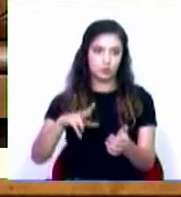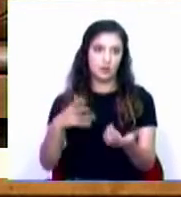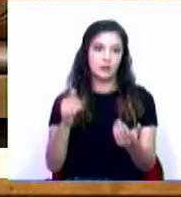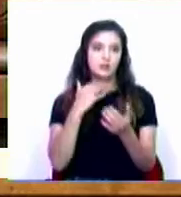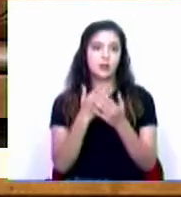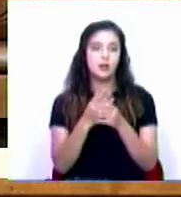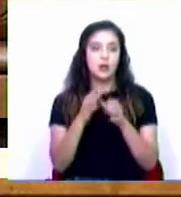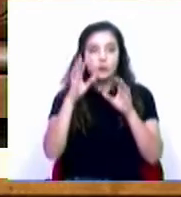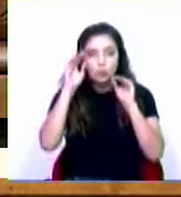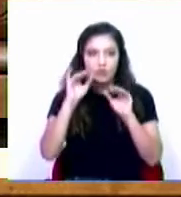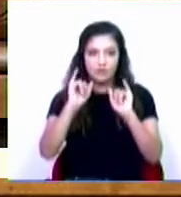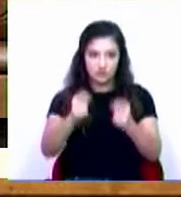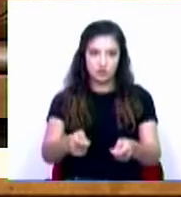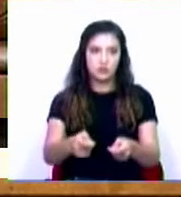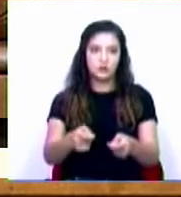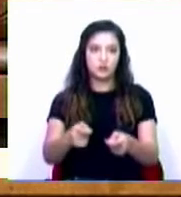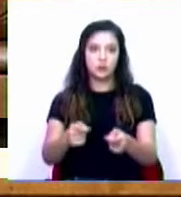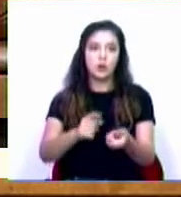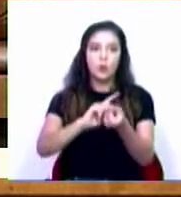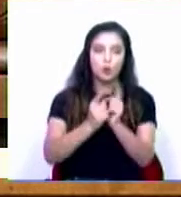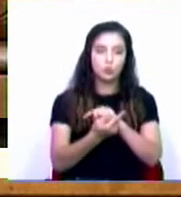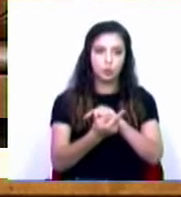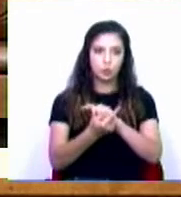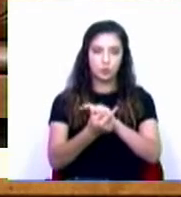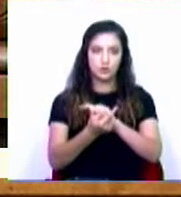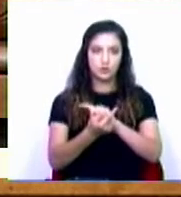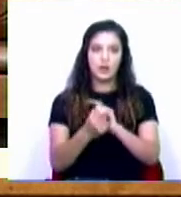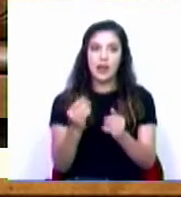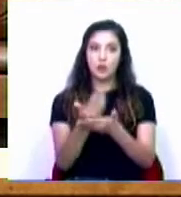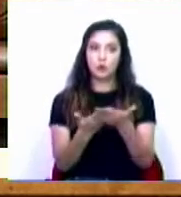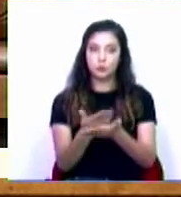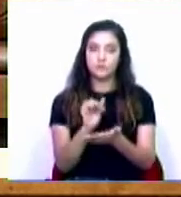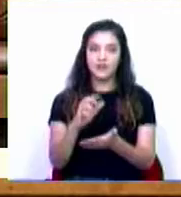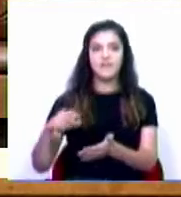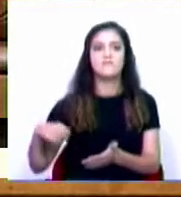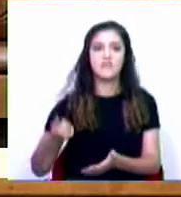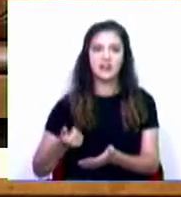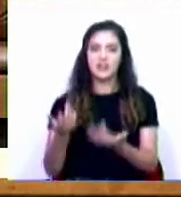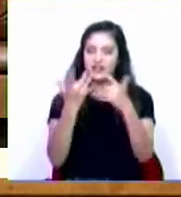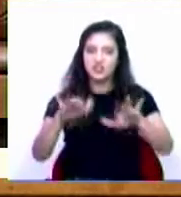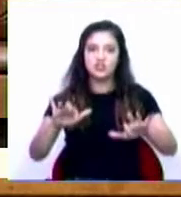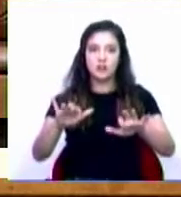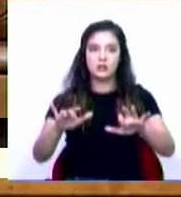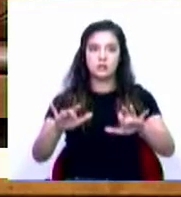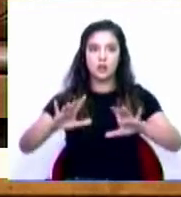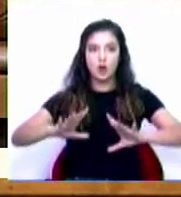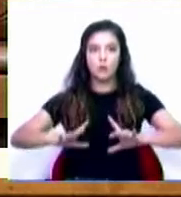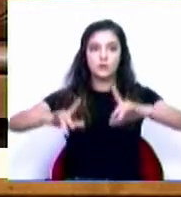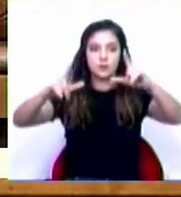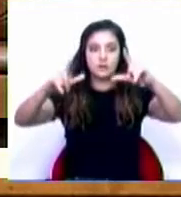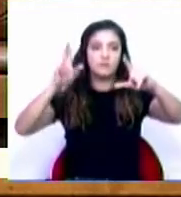de mais capacidade para investir, reformar e transformar estruturalmente a economia. Uma economia verde e digital, aumentando as suas cadeias de